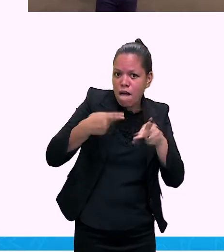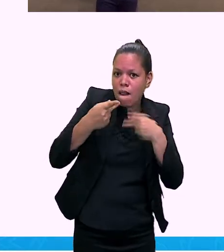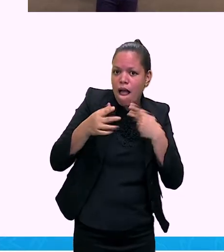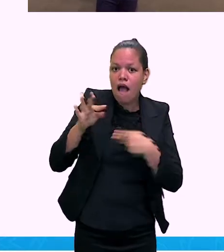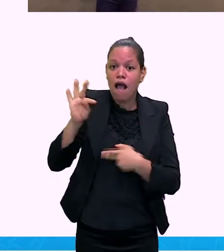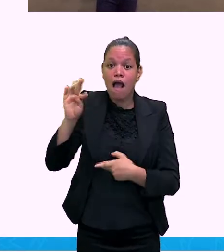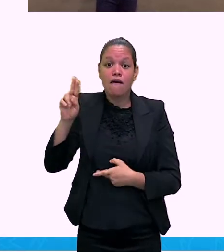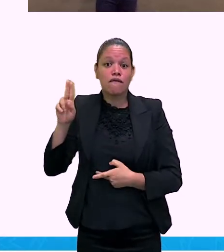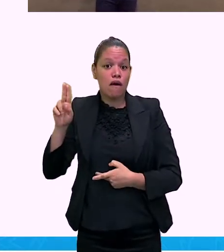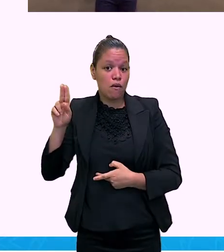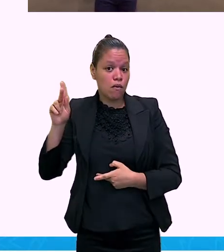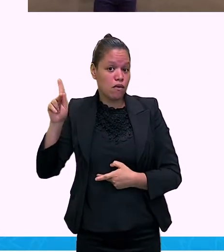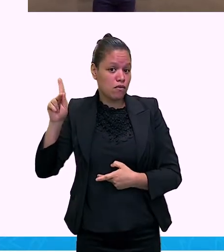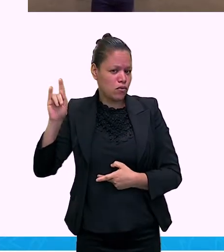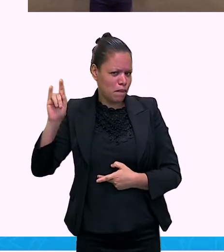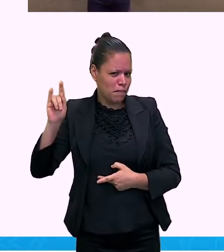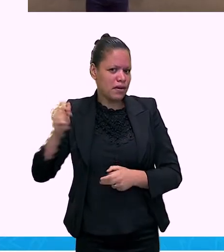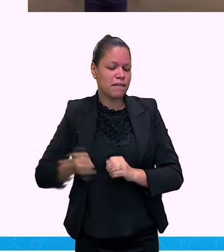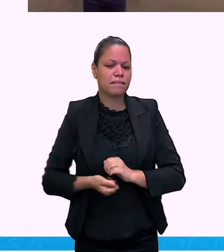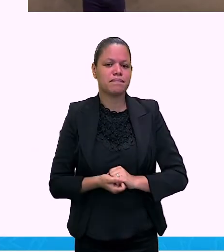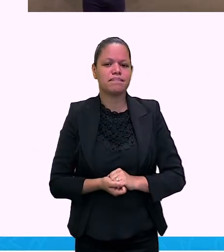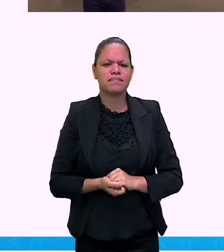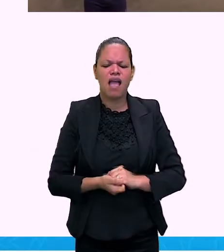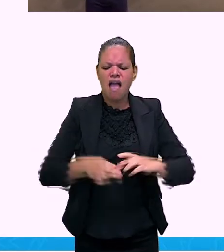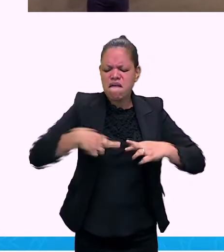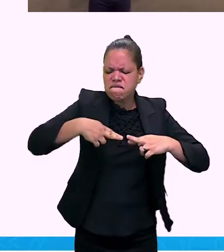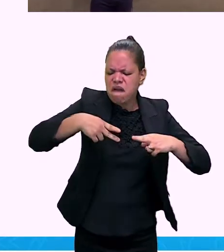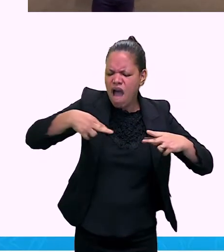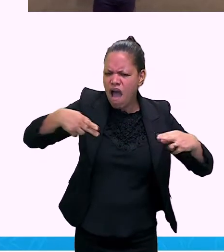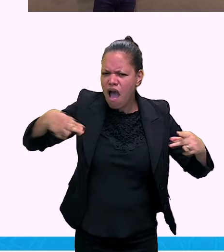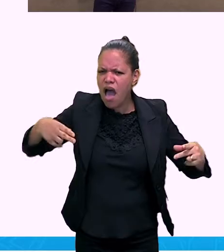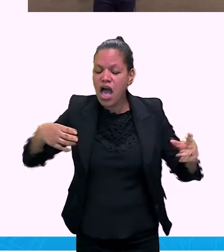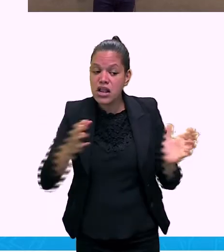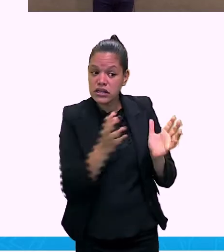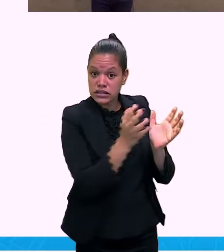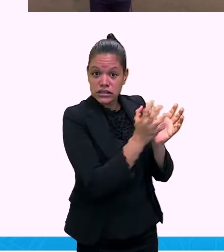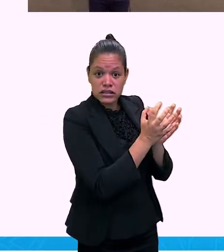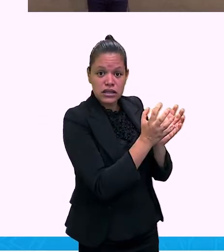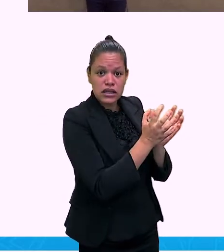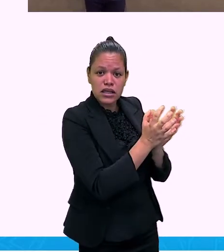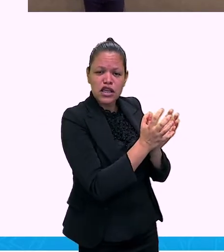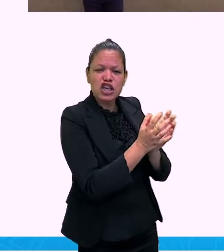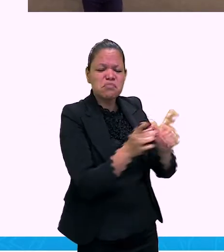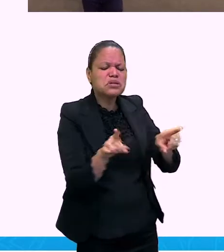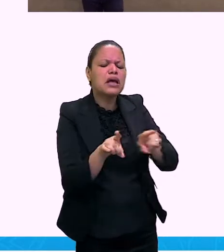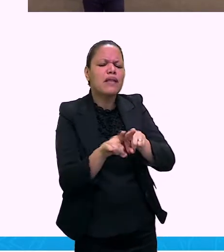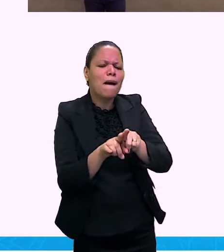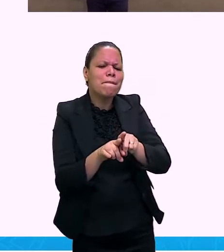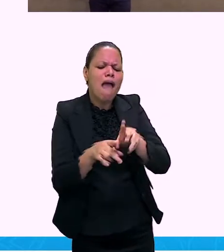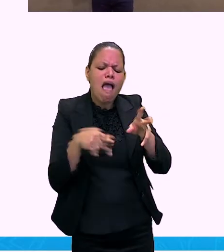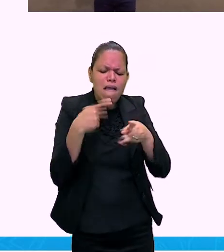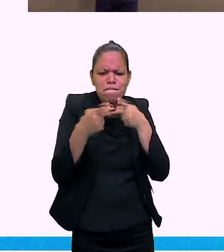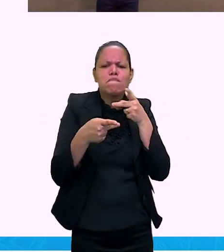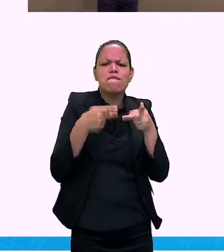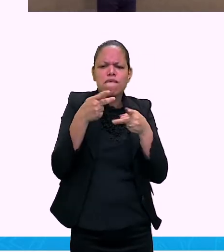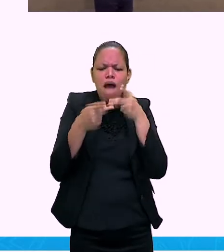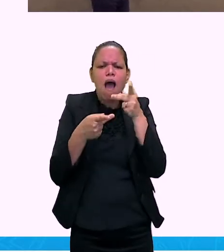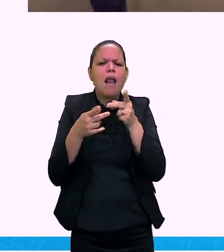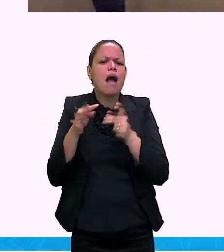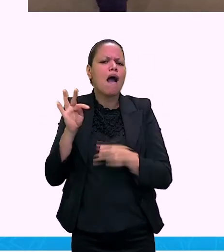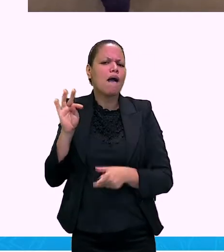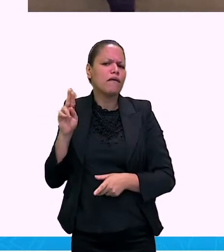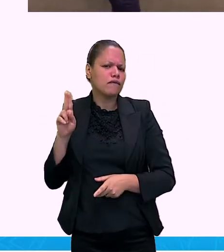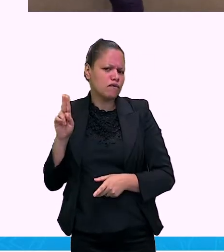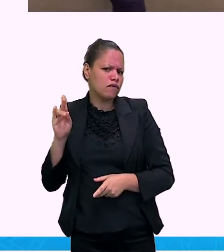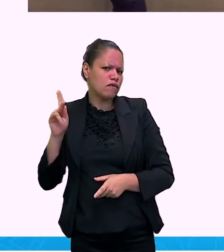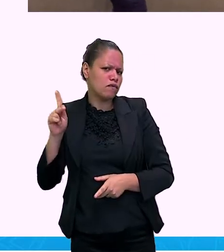entre si. Então várias outras tribos eram desse tronco linguístico do tupi. E eles